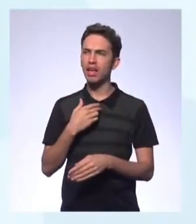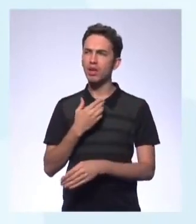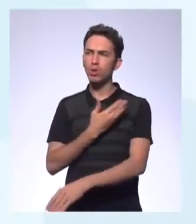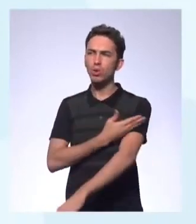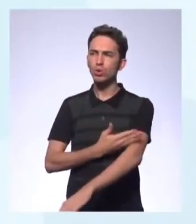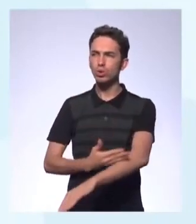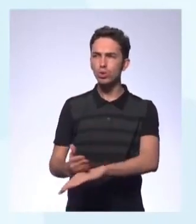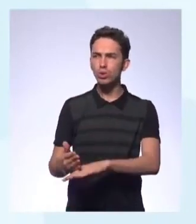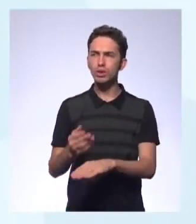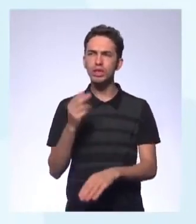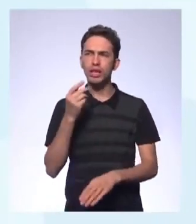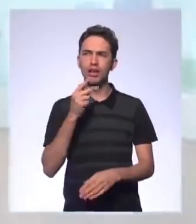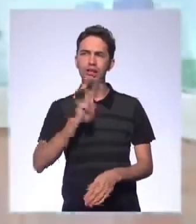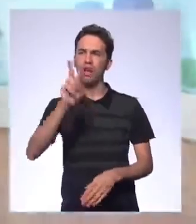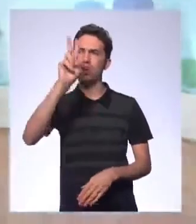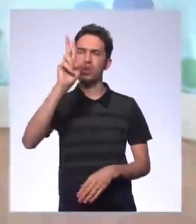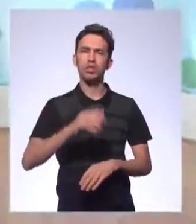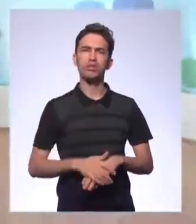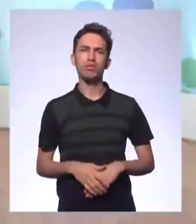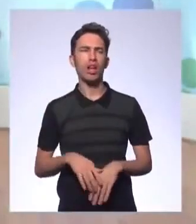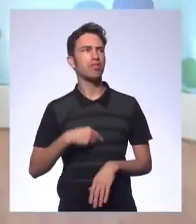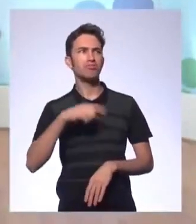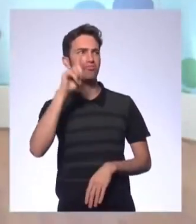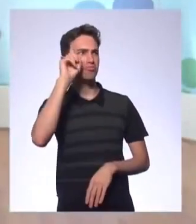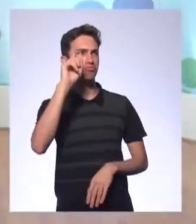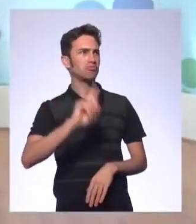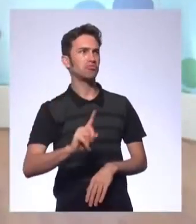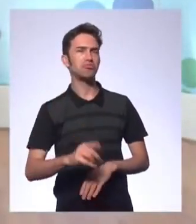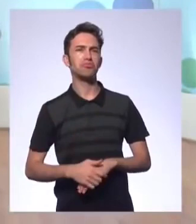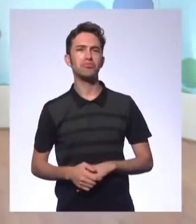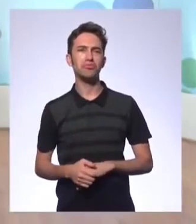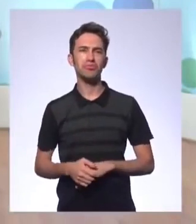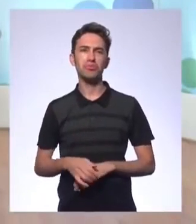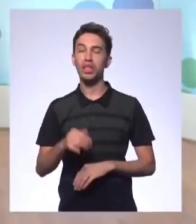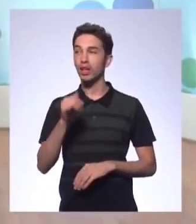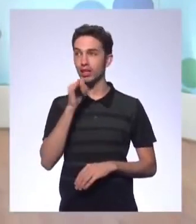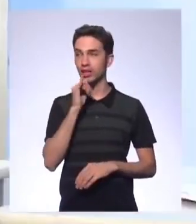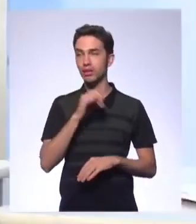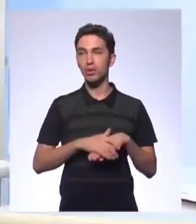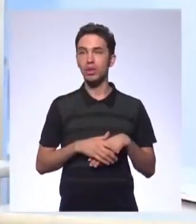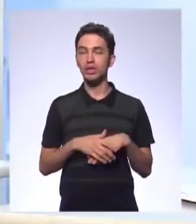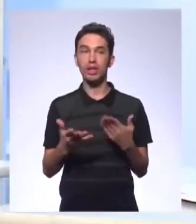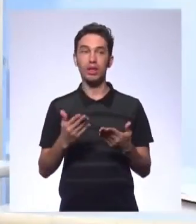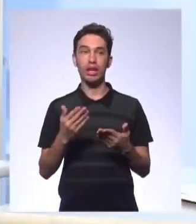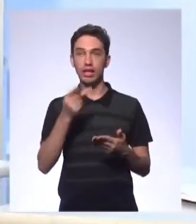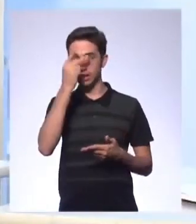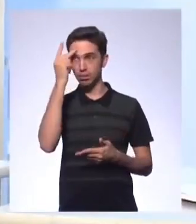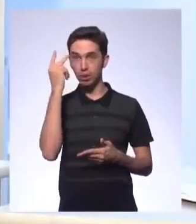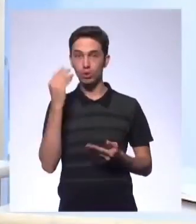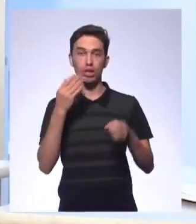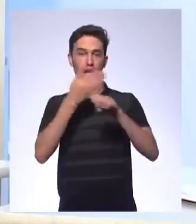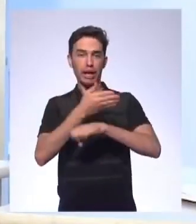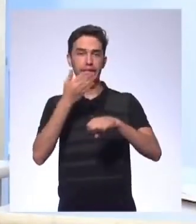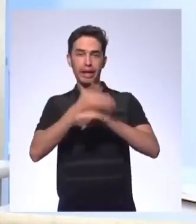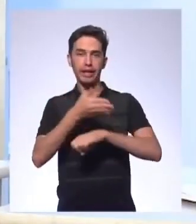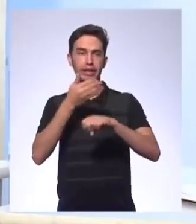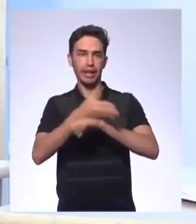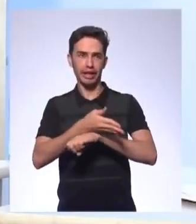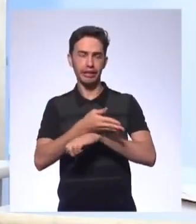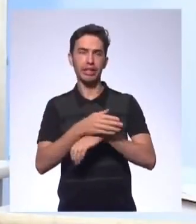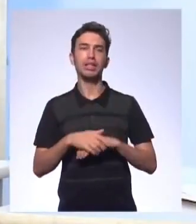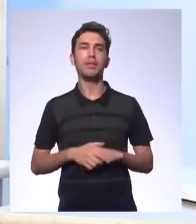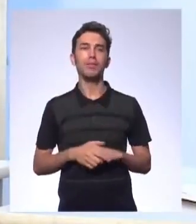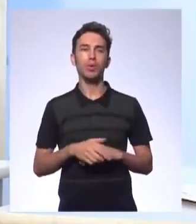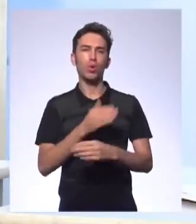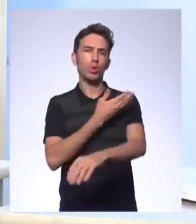valores? Não? Não sei. Não sabe? É assim, quando esses povos começaram a chegar na Europa Ocidental, eles chegaram, lembra que eu falei?